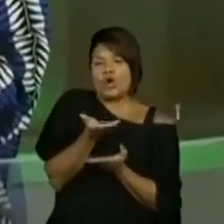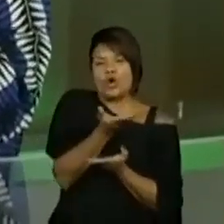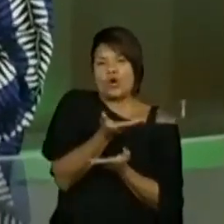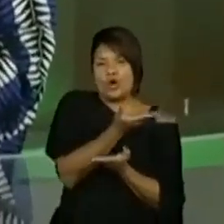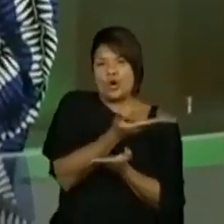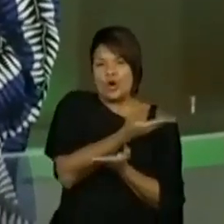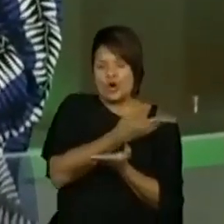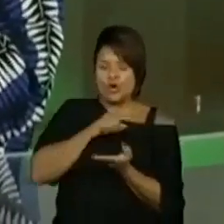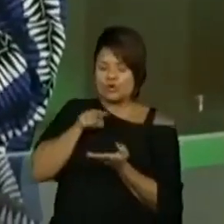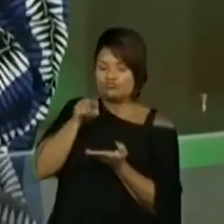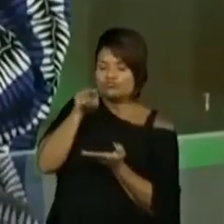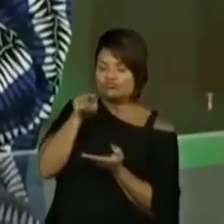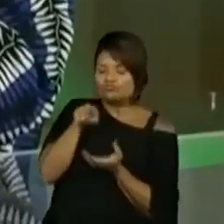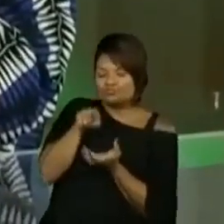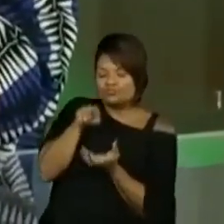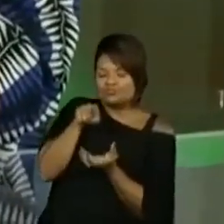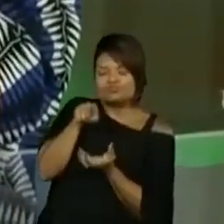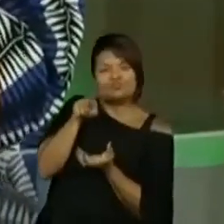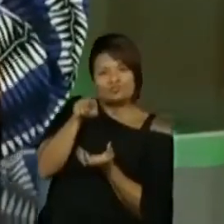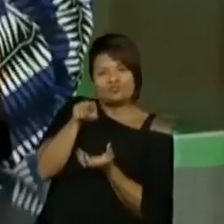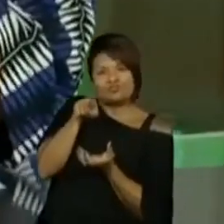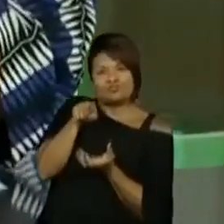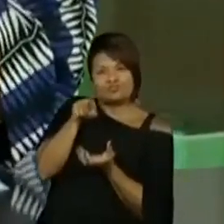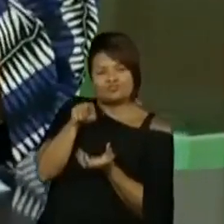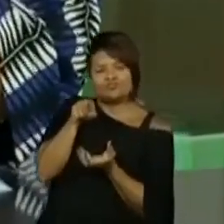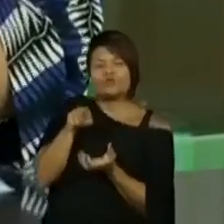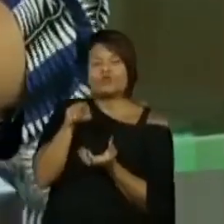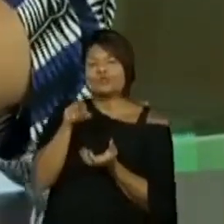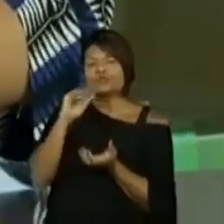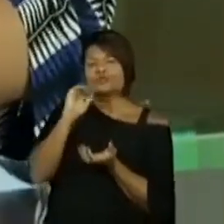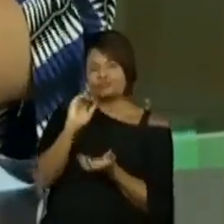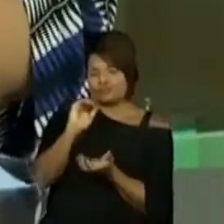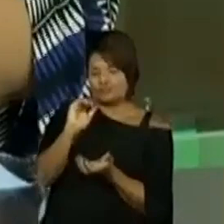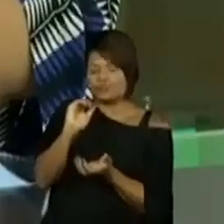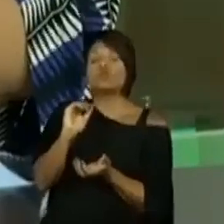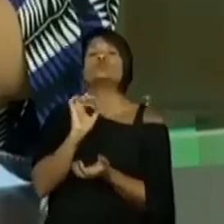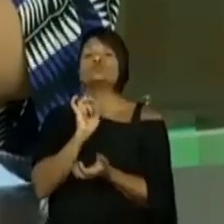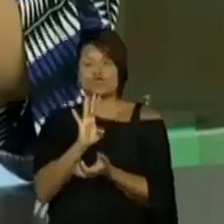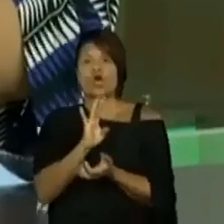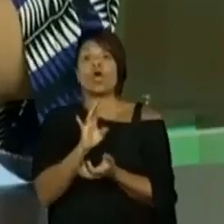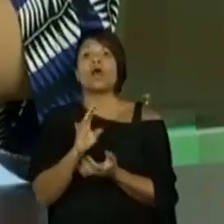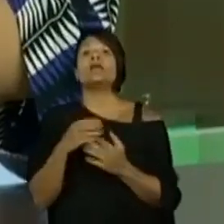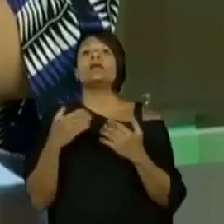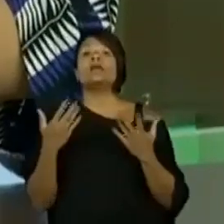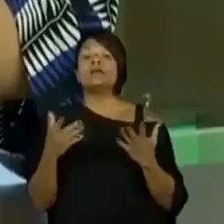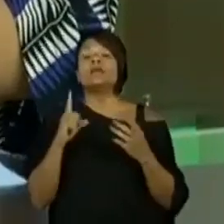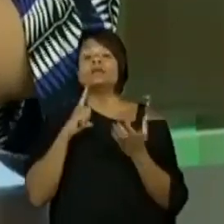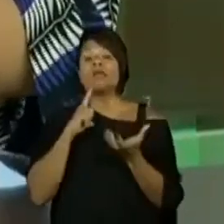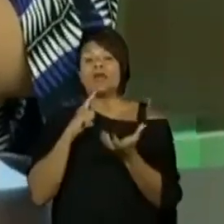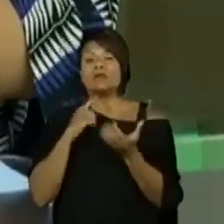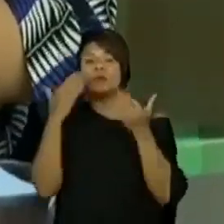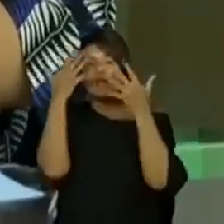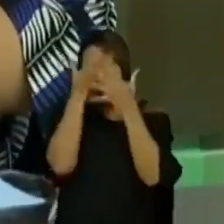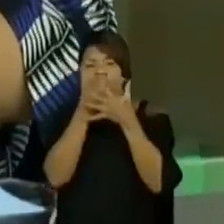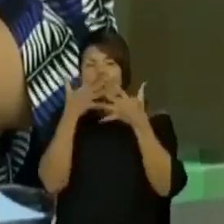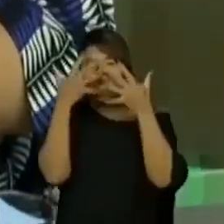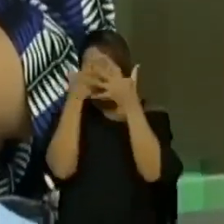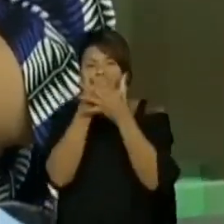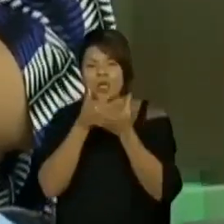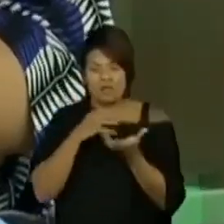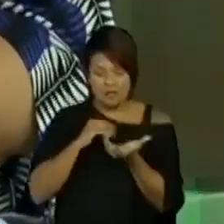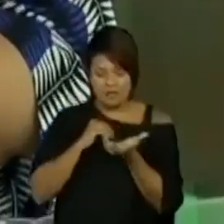de baixo, tá bom? Dá para vocês verem? Então, ela sendo transparente é